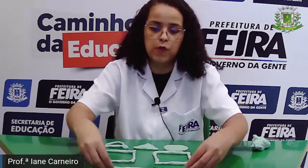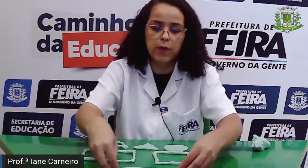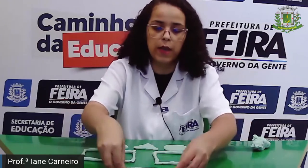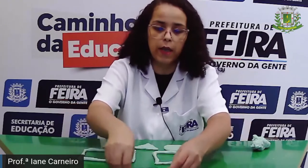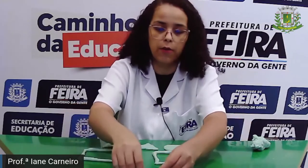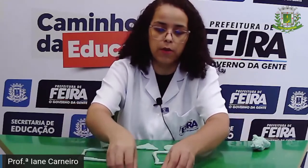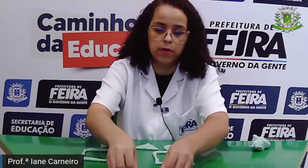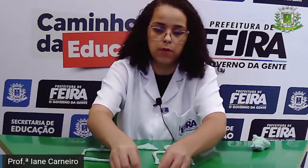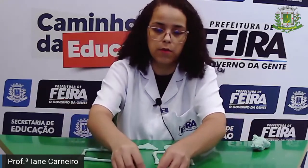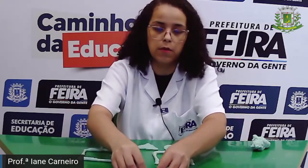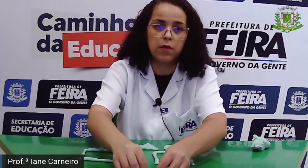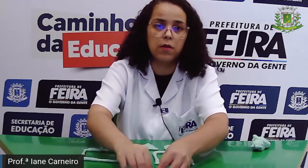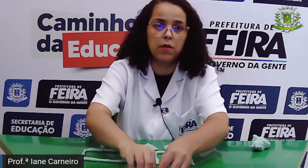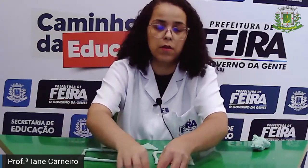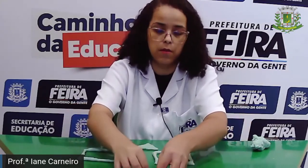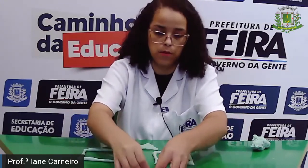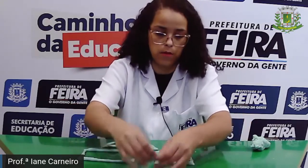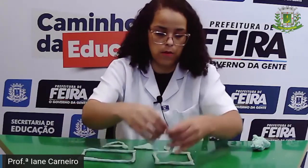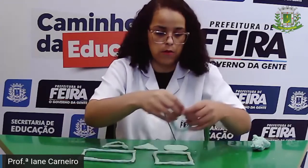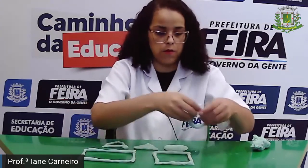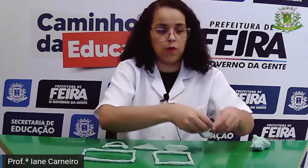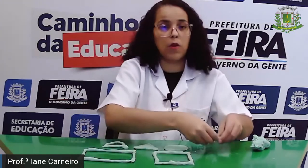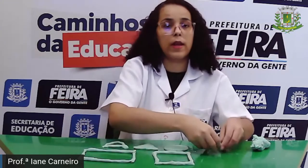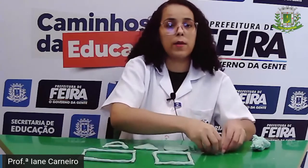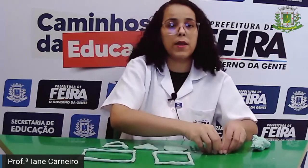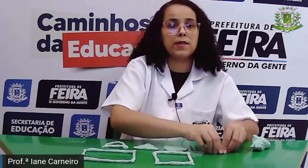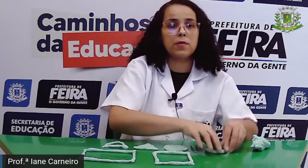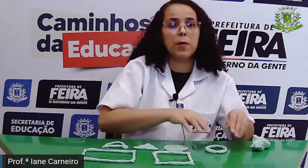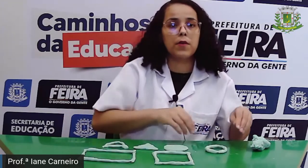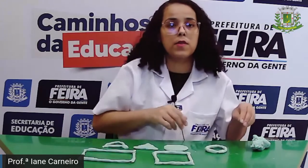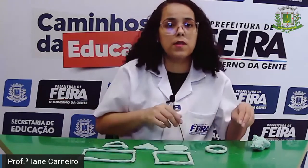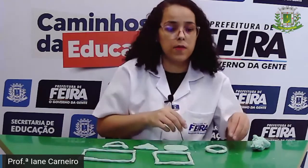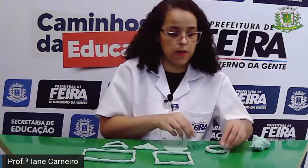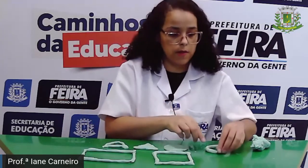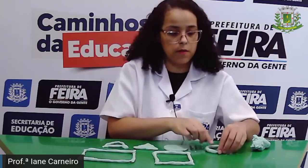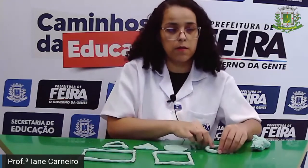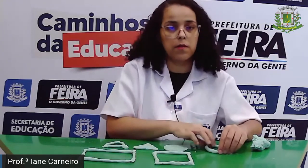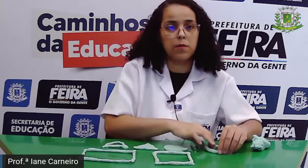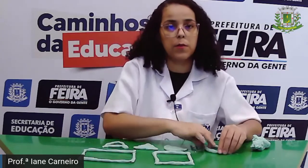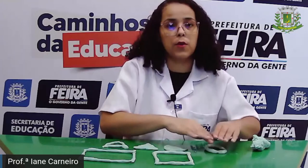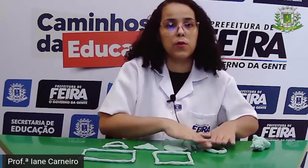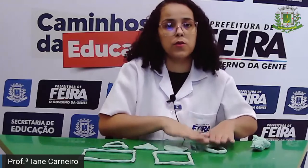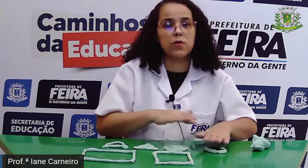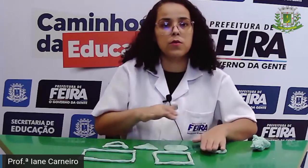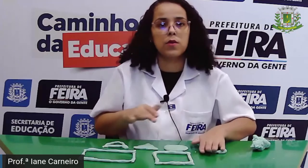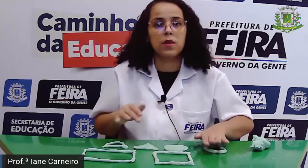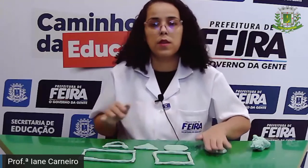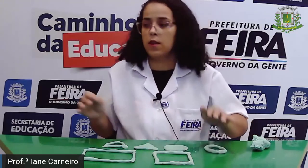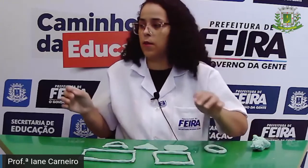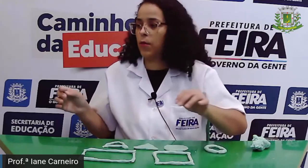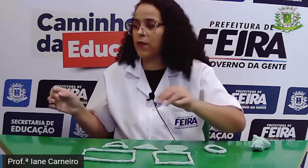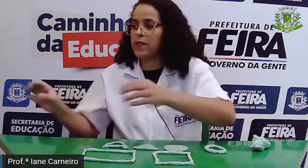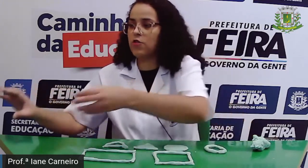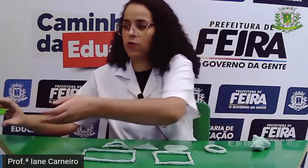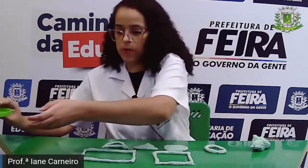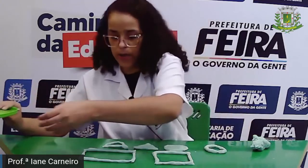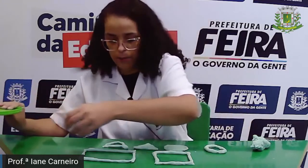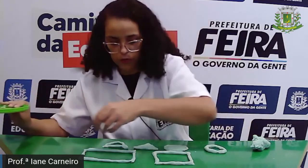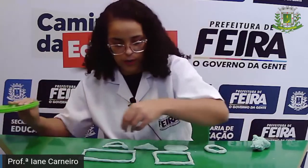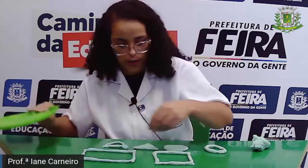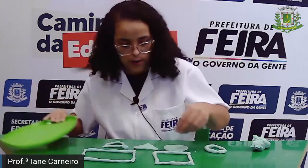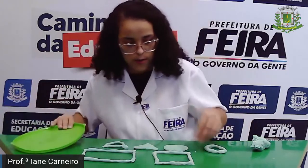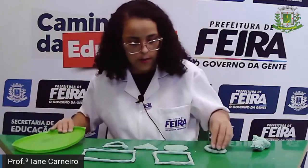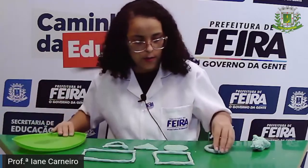É como se fosse um anel, ó. Deixa eu colocar aqui para cima para vocês verem. Pronto. Bora ver se a gente